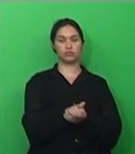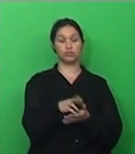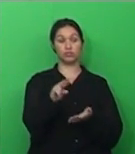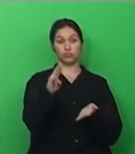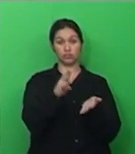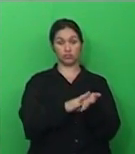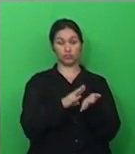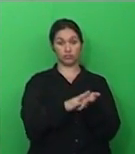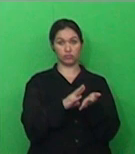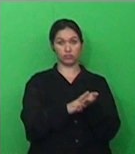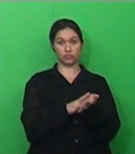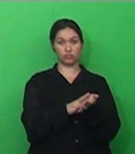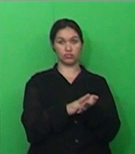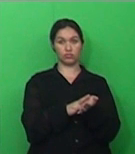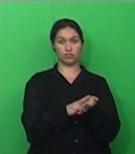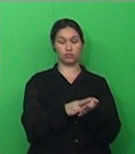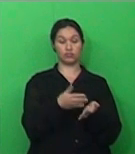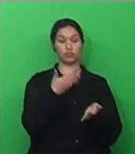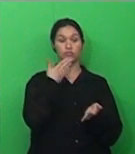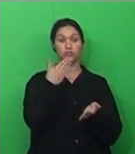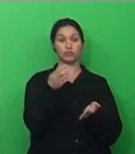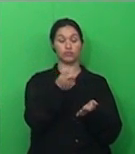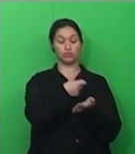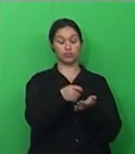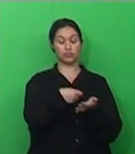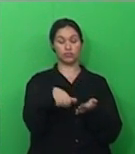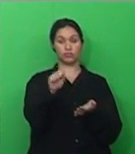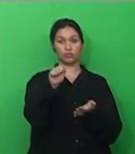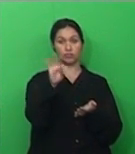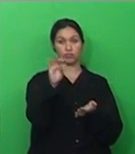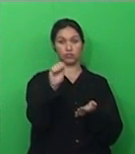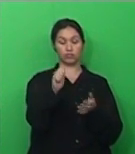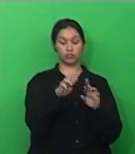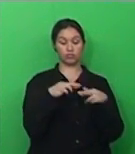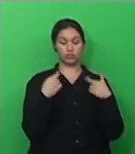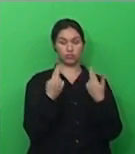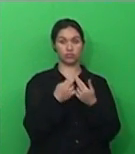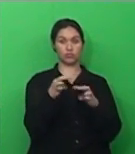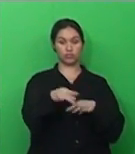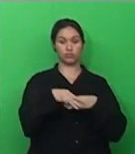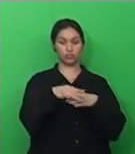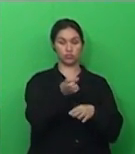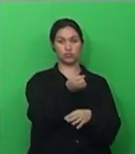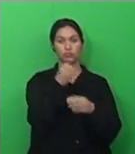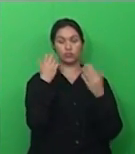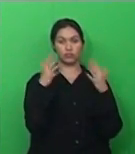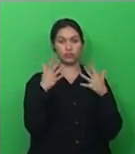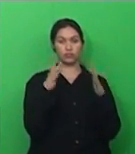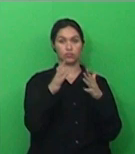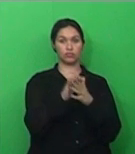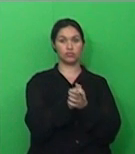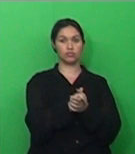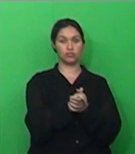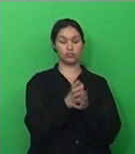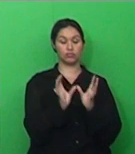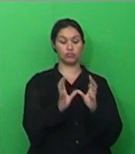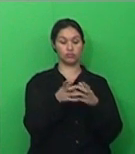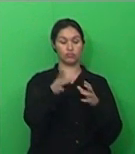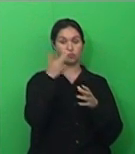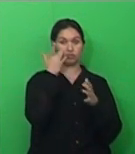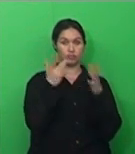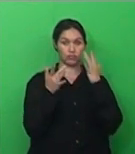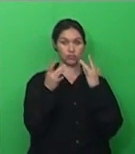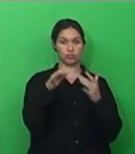formas regimentais, requeremos que fique constado na ata da sessão legislativa a moção de aplauso ao Grupo de Teatro